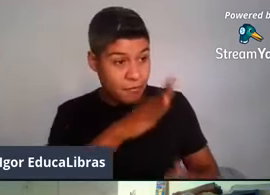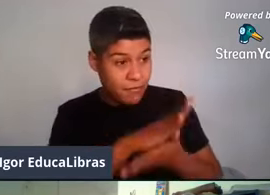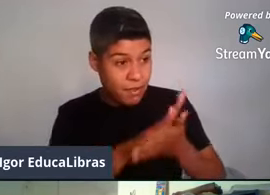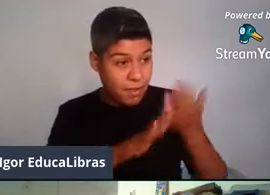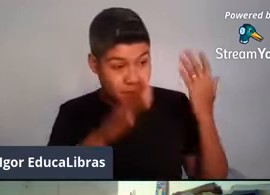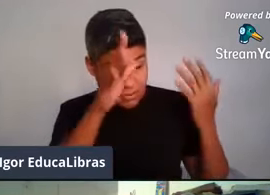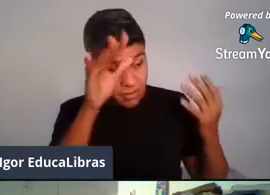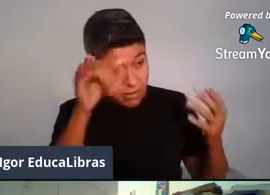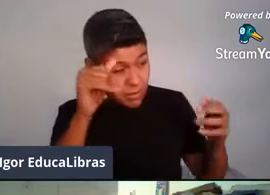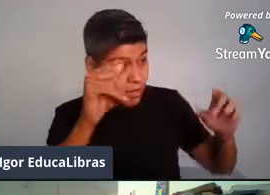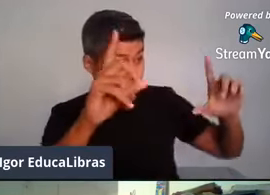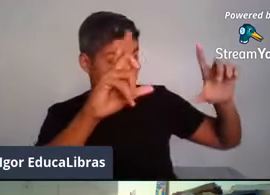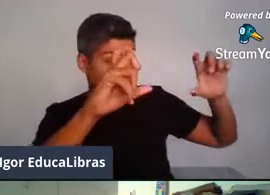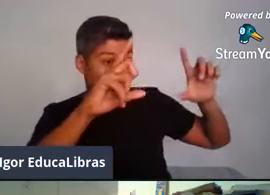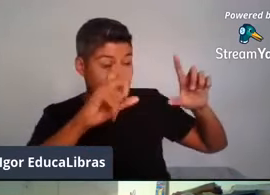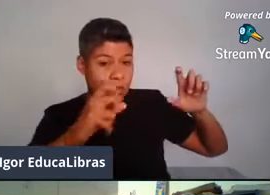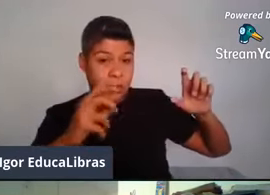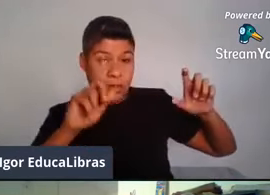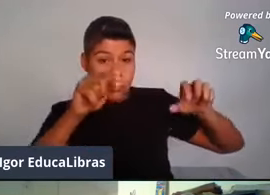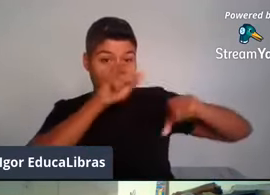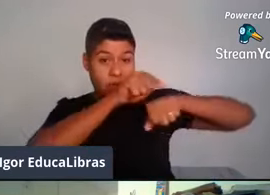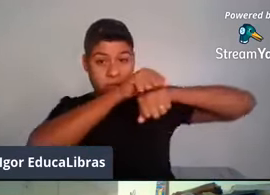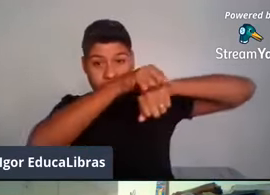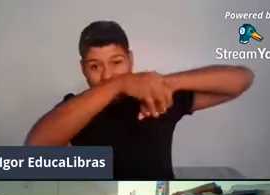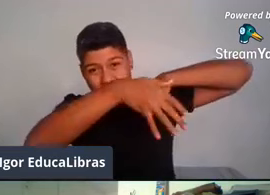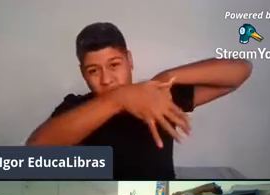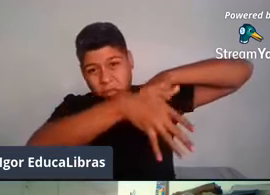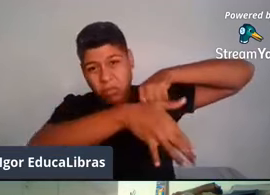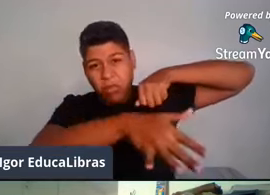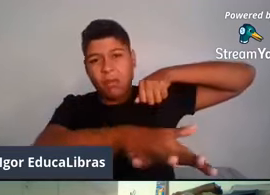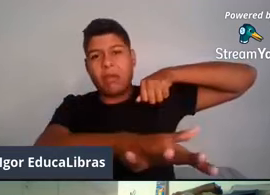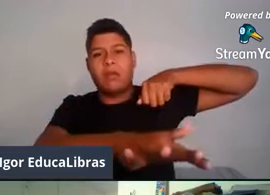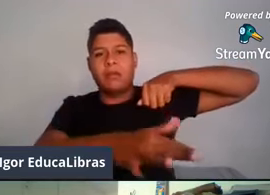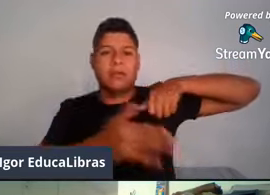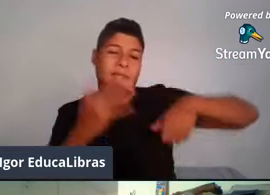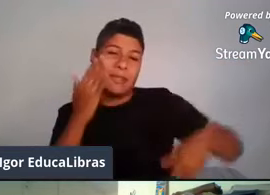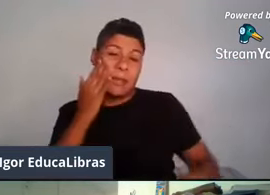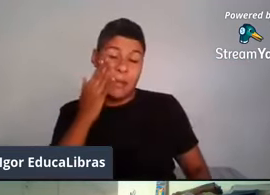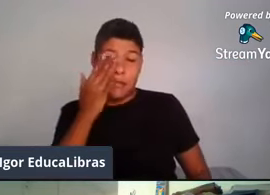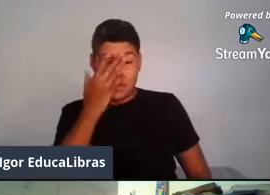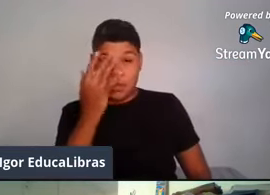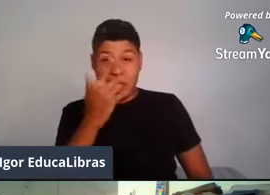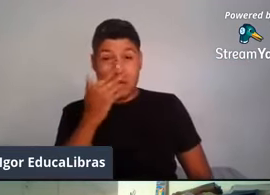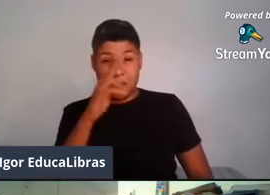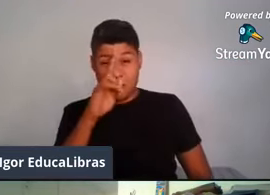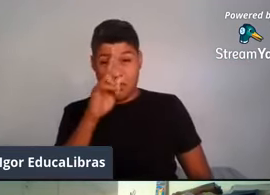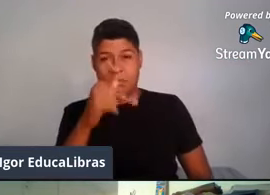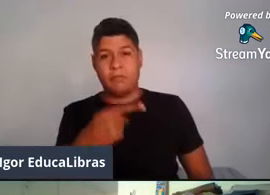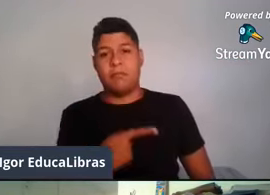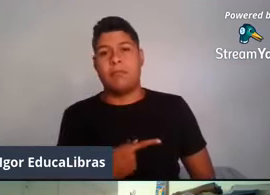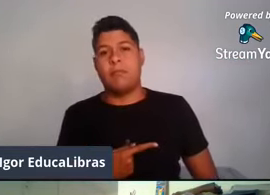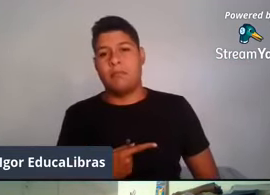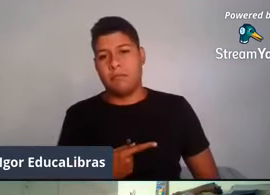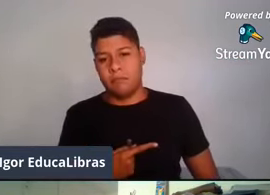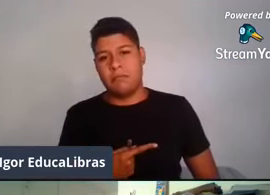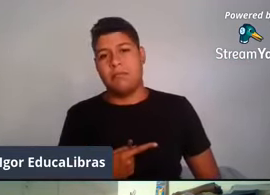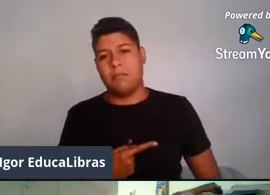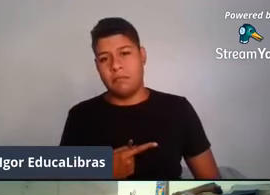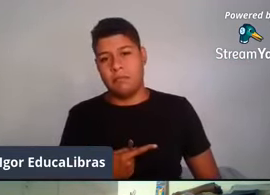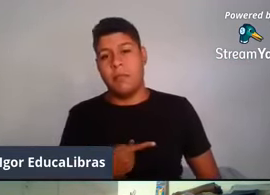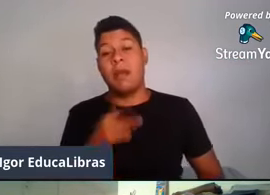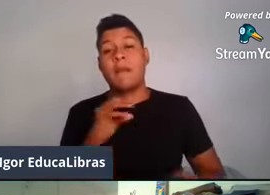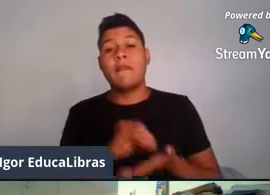e, se der sorte, sai a catarata. Quer dizer, está todo mundo muito pensando só nele. E essa falta